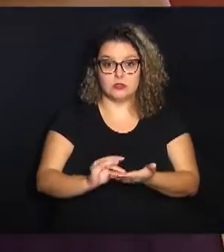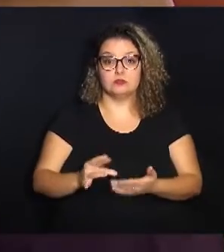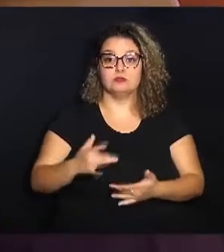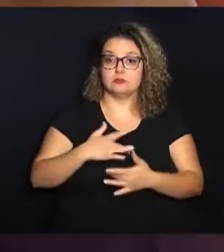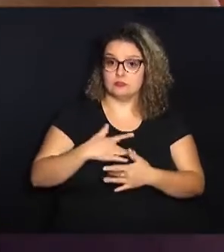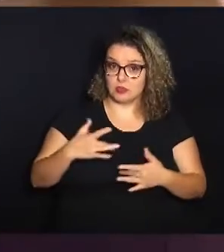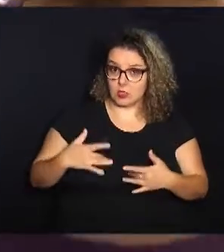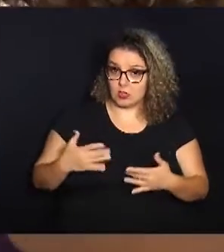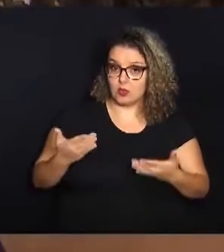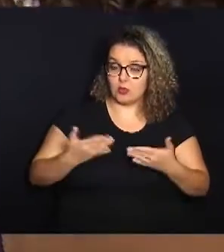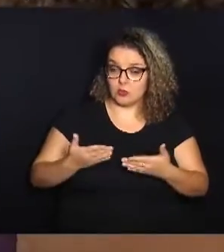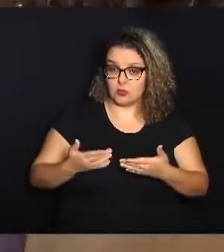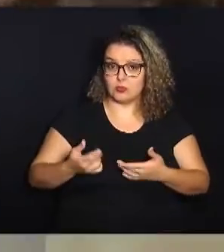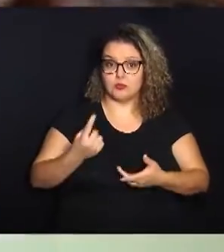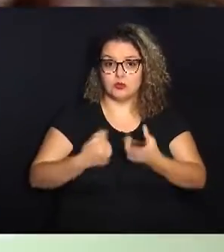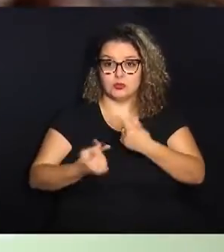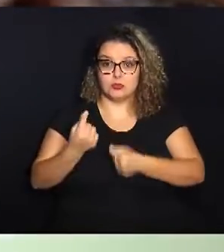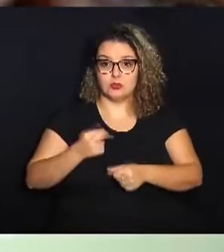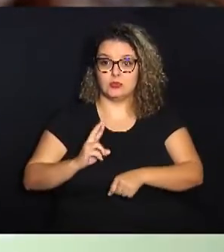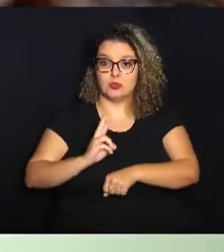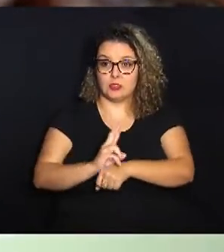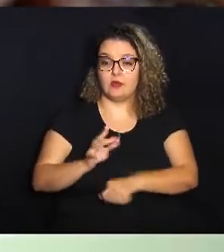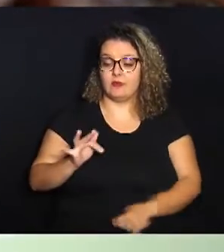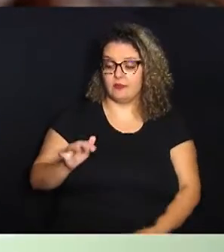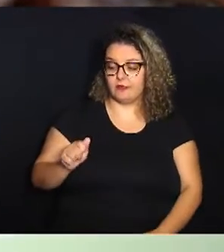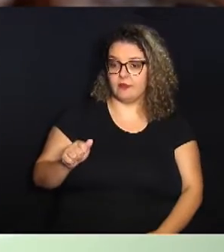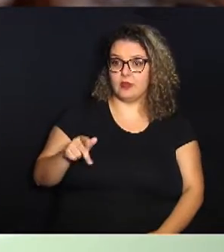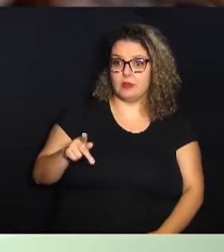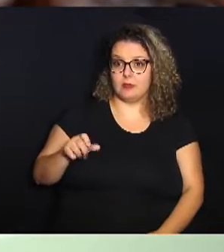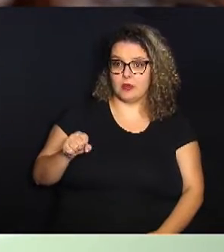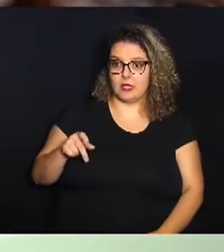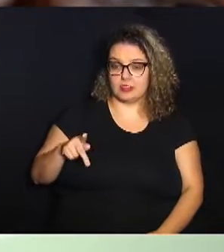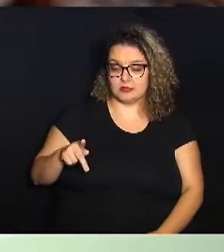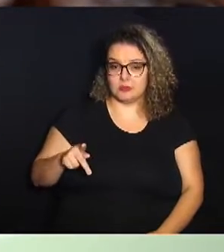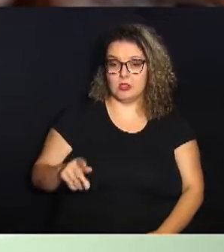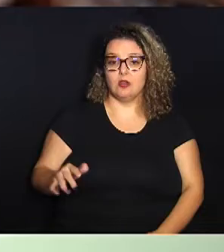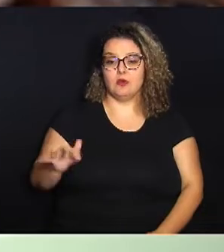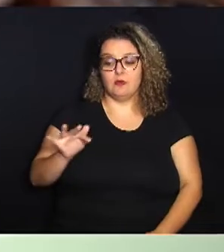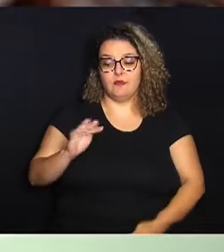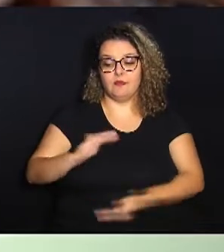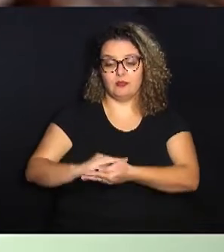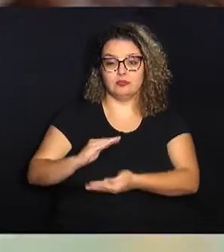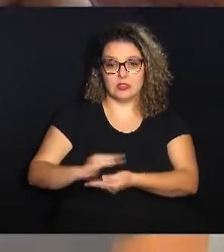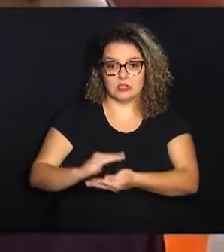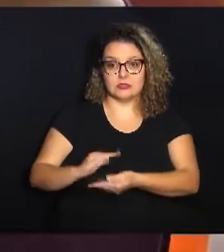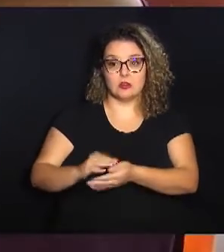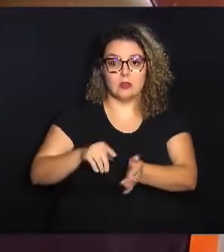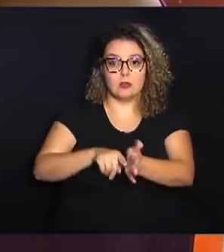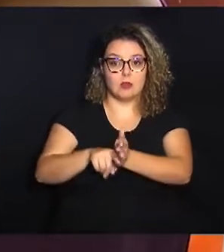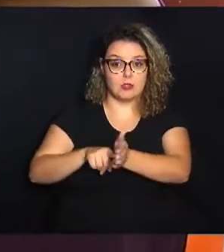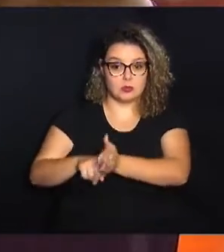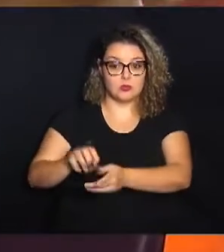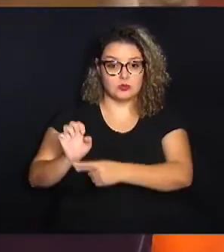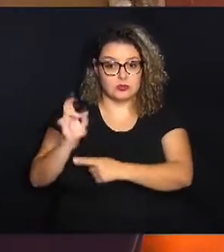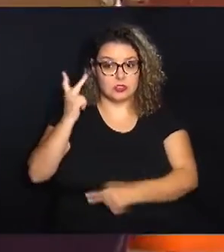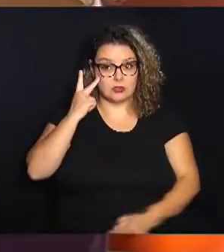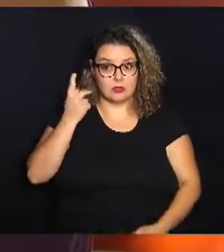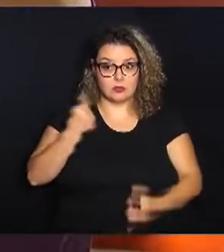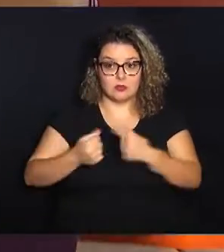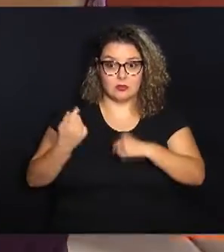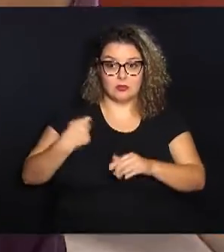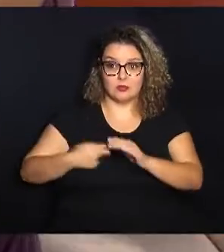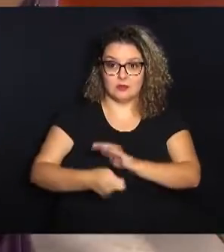Hoje, financiados com recursos da FAPESP, a Fundação de Amparo à Pesquisa do Estado de São Paulo, e com investimento de mais